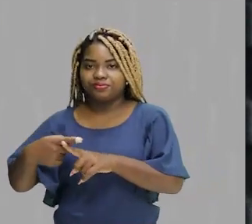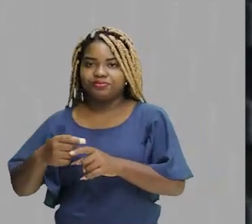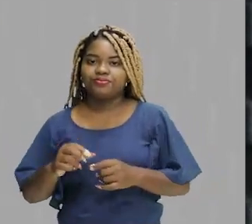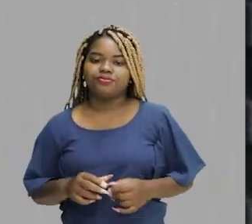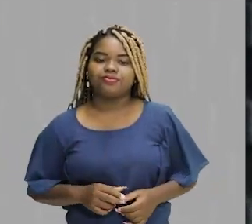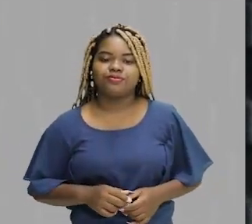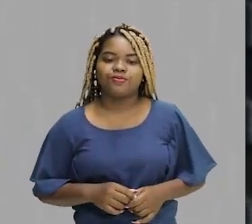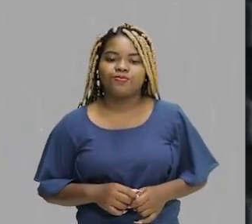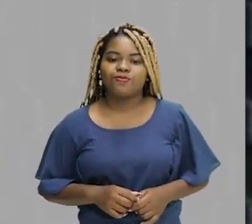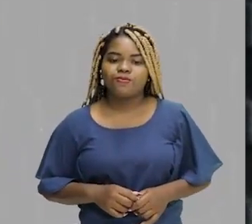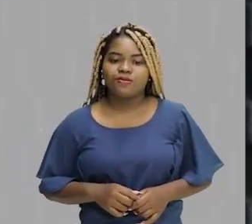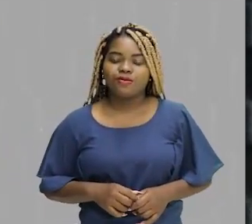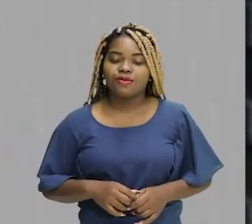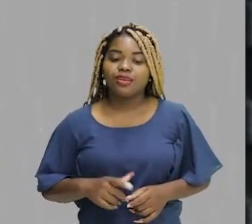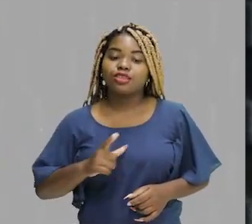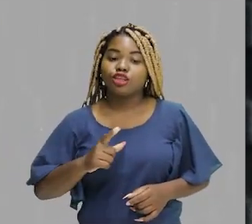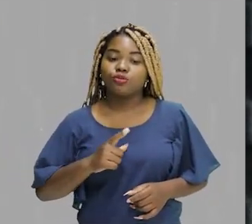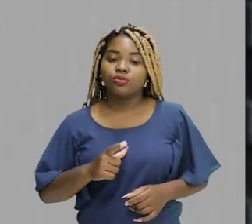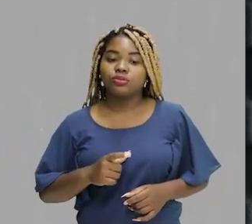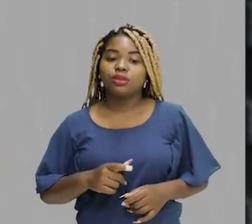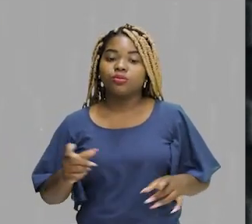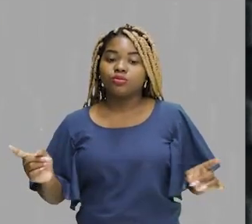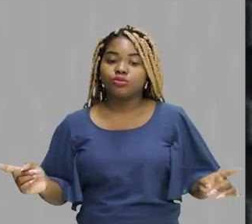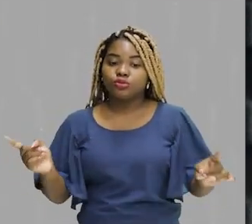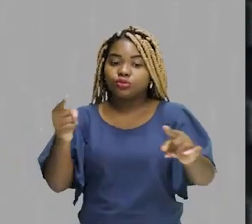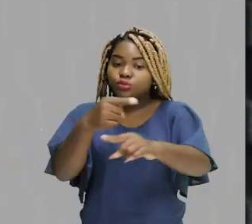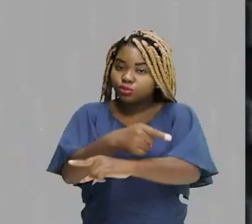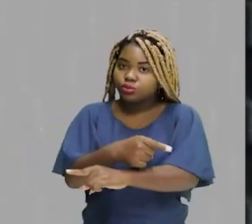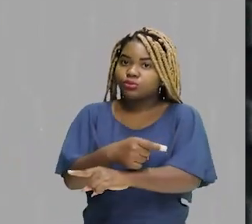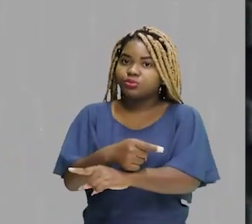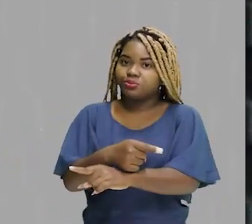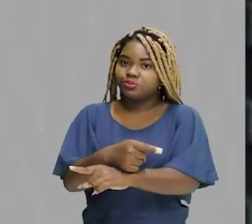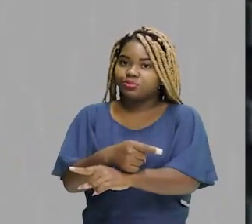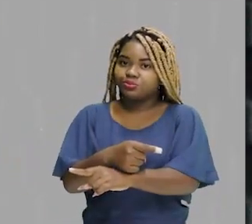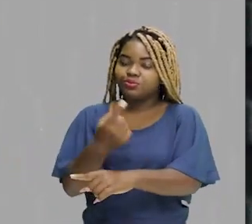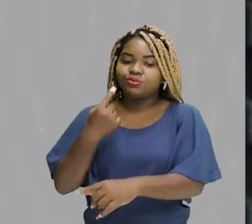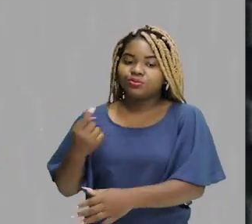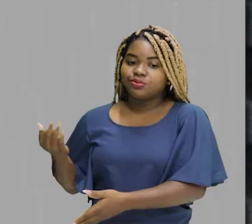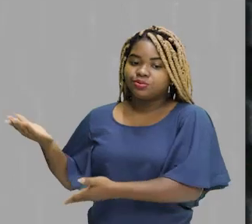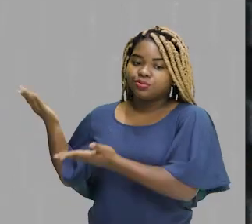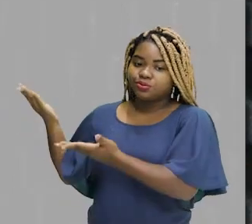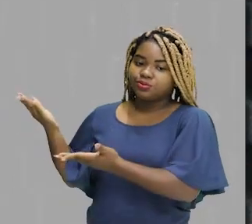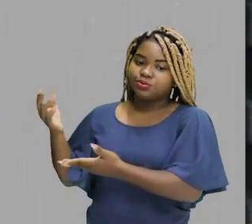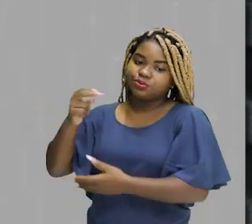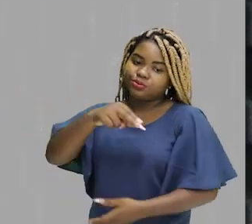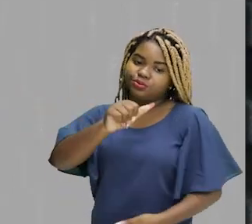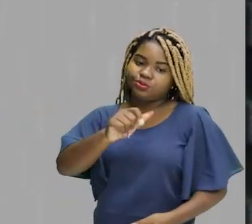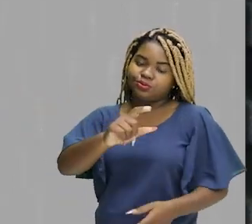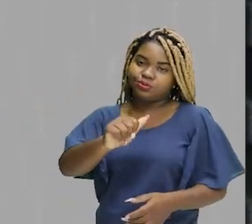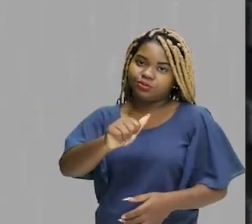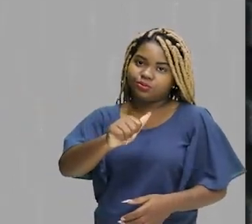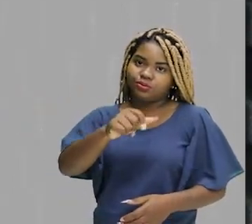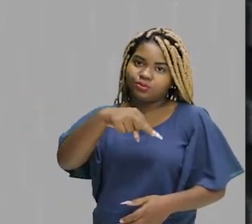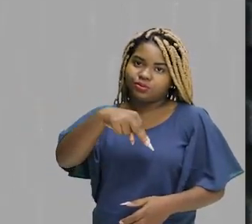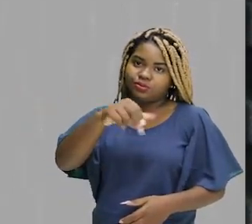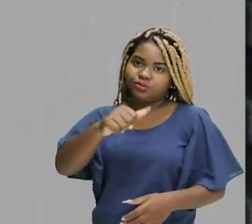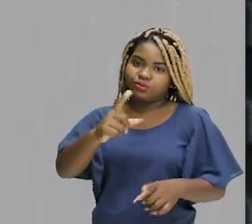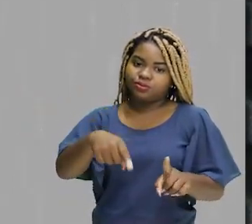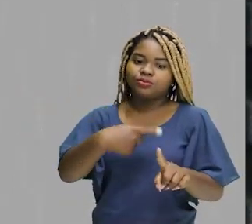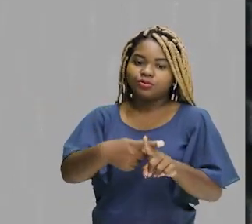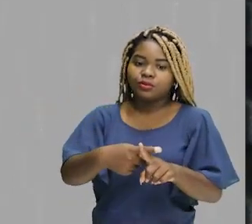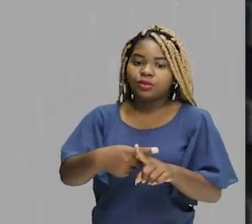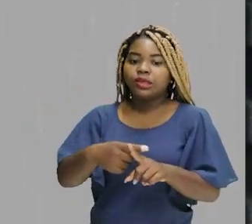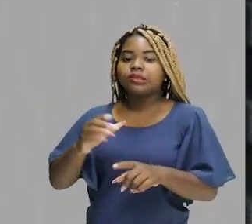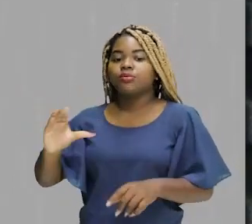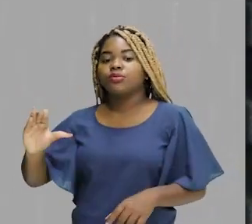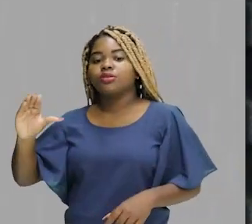Então, eu vou pegar o cátion, vou iniciar pelo cátion, Na+, em seguida vou colocar